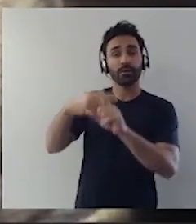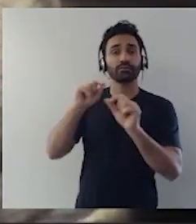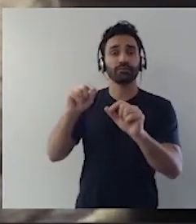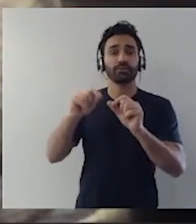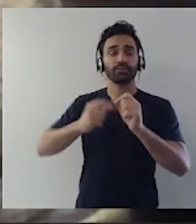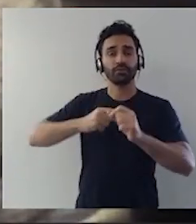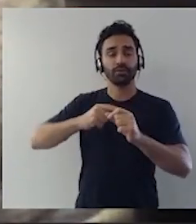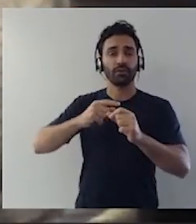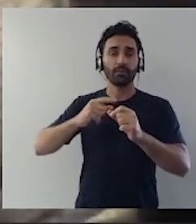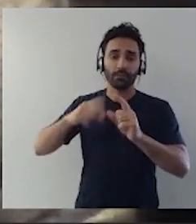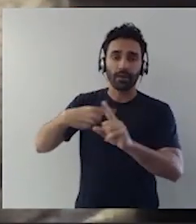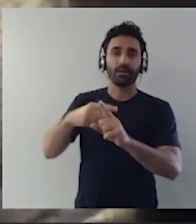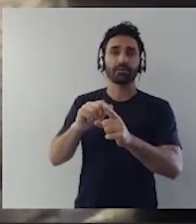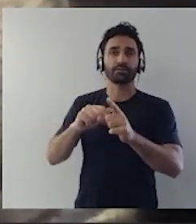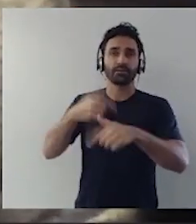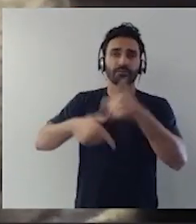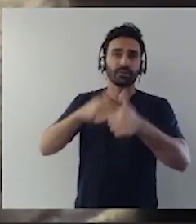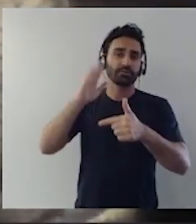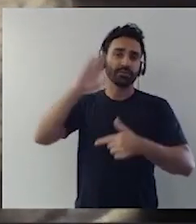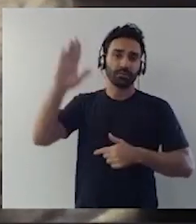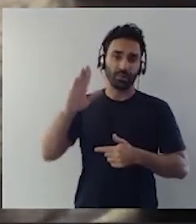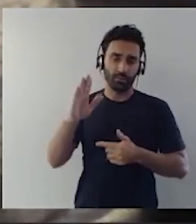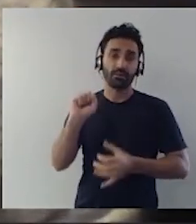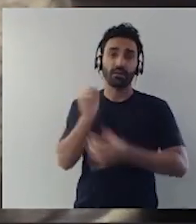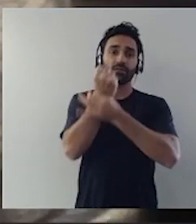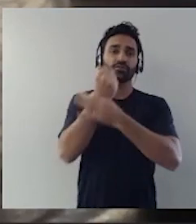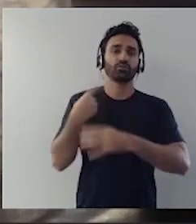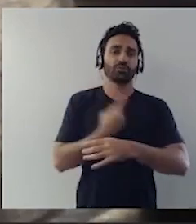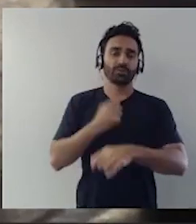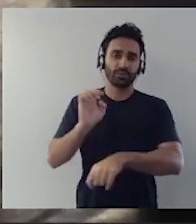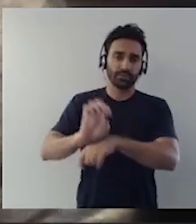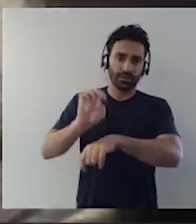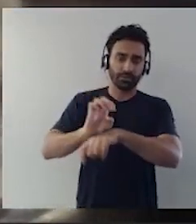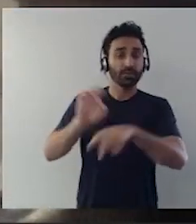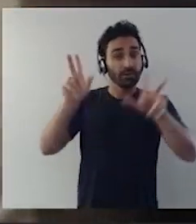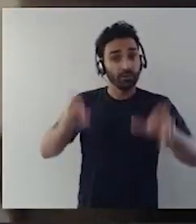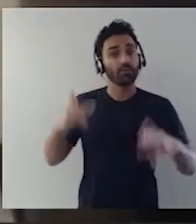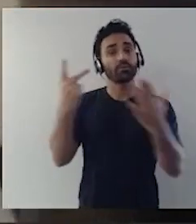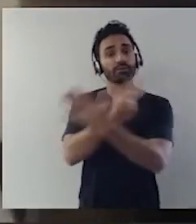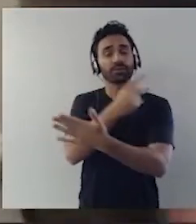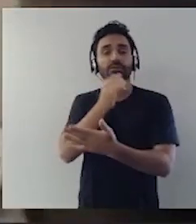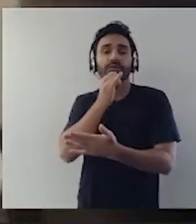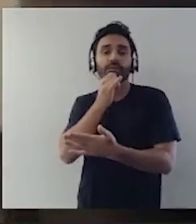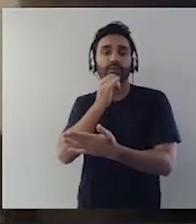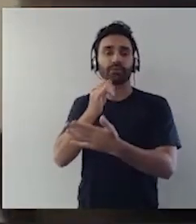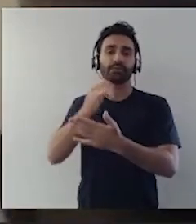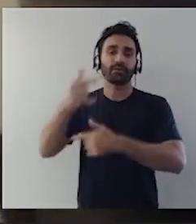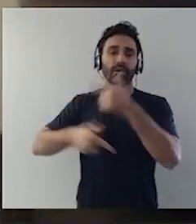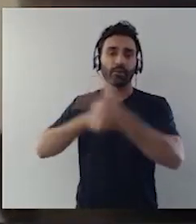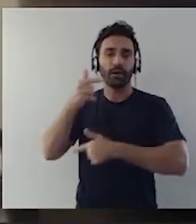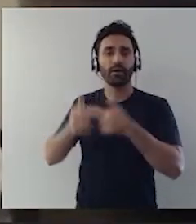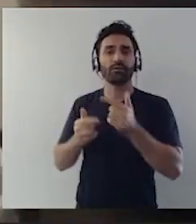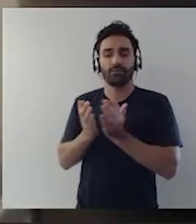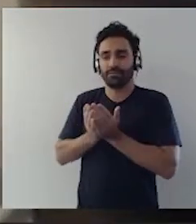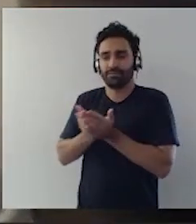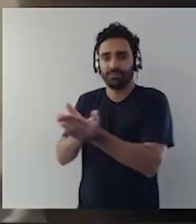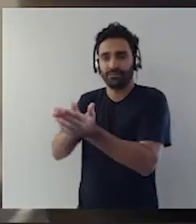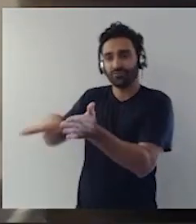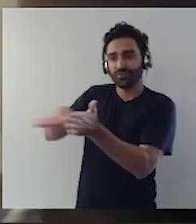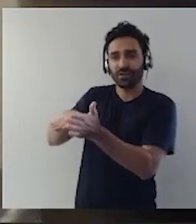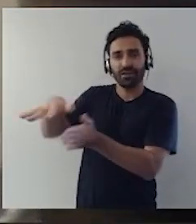de atividades essenciais garantidos em nosso Estado, como foi o caso, por exemplo, da atividade portuária, da